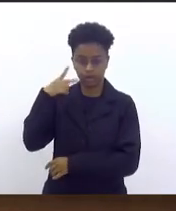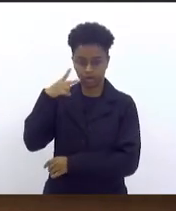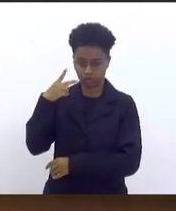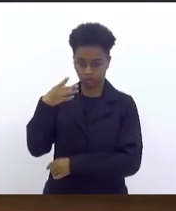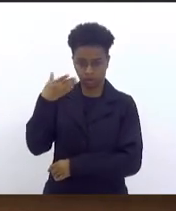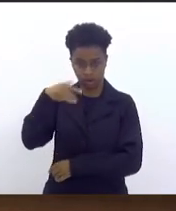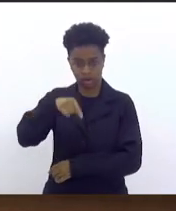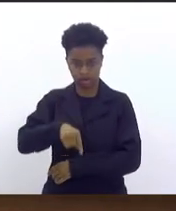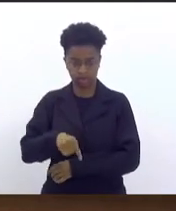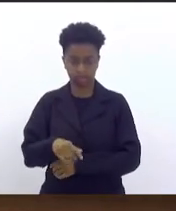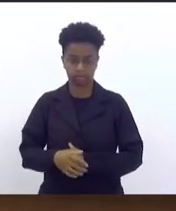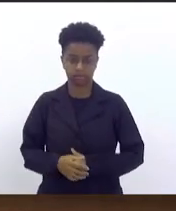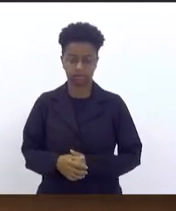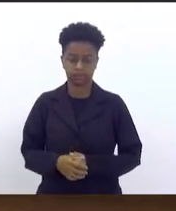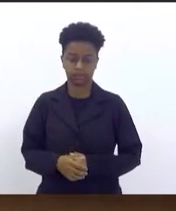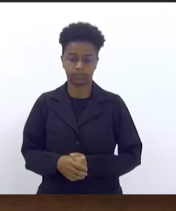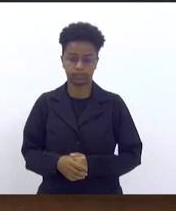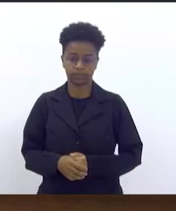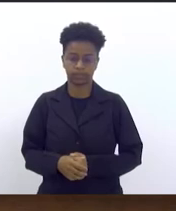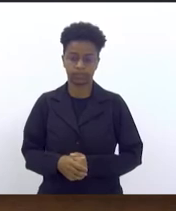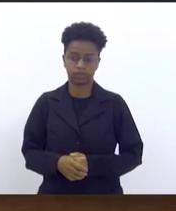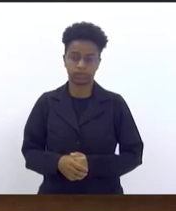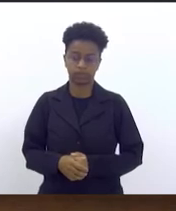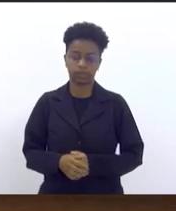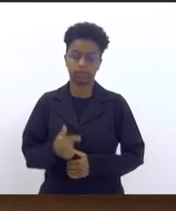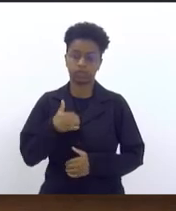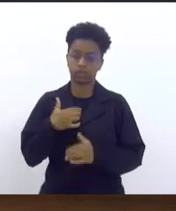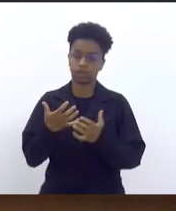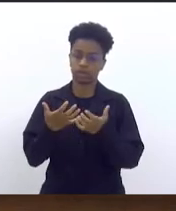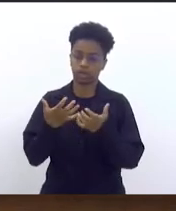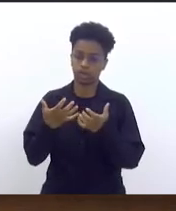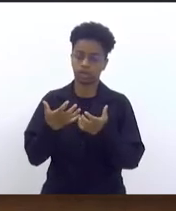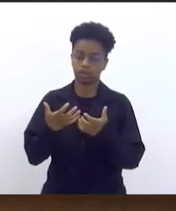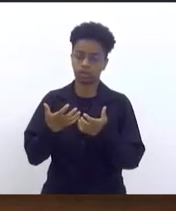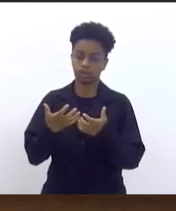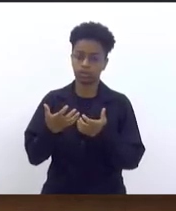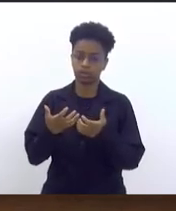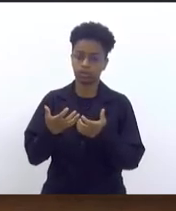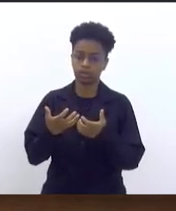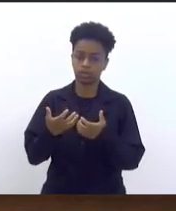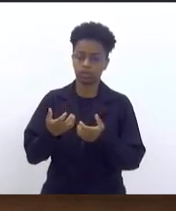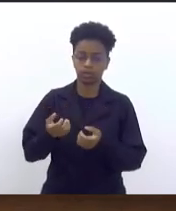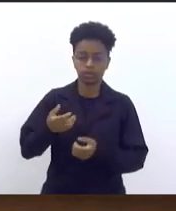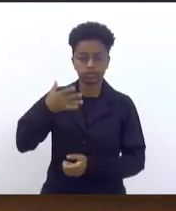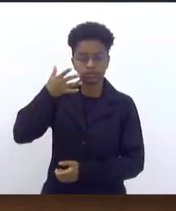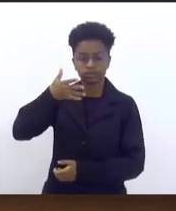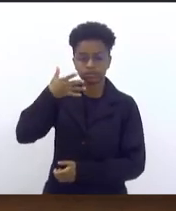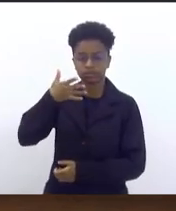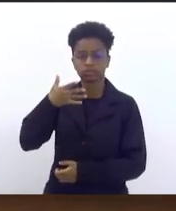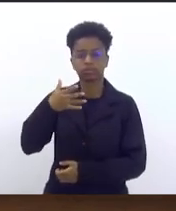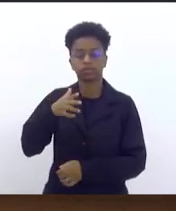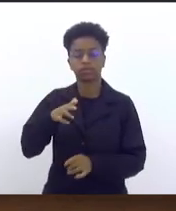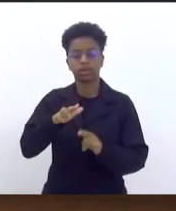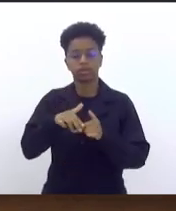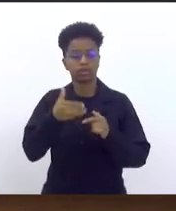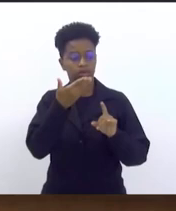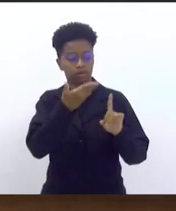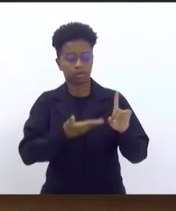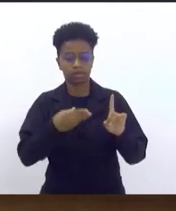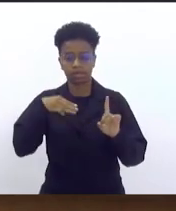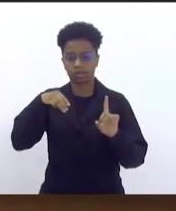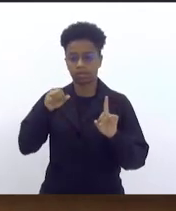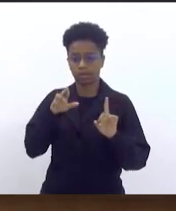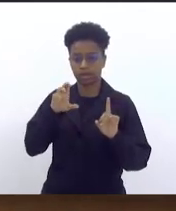eu quero fazer aqui uma explanação através do Doutor Marcelo Ribeiro ele que é